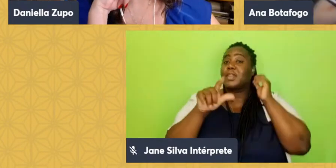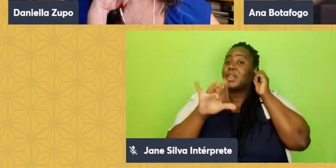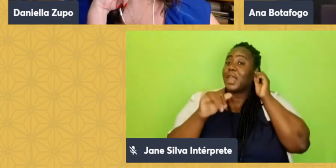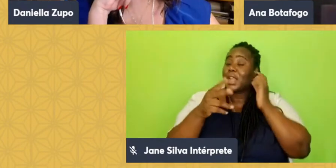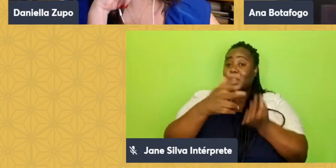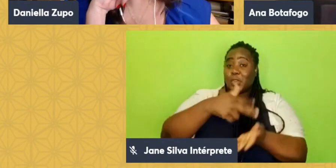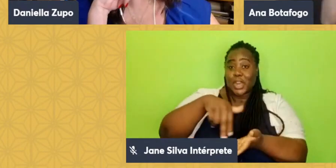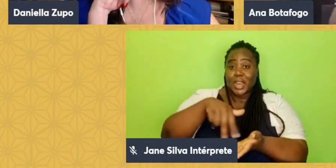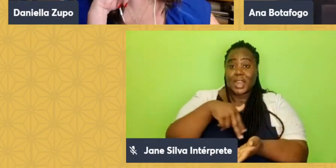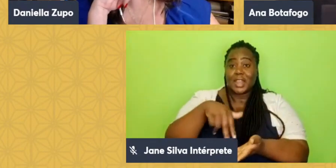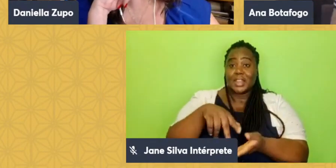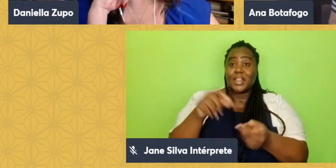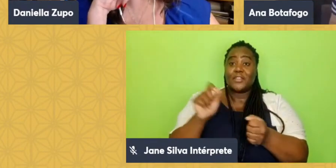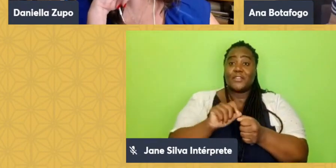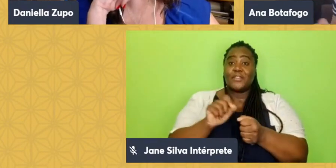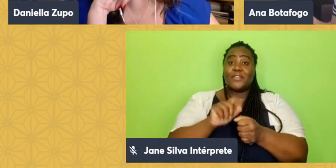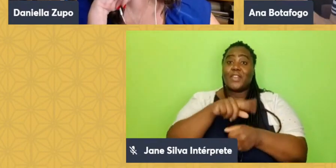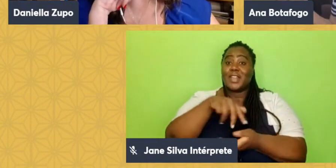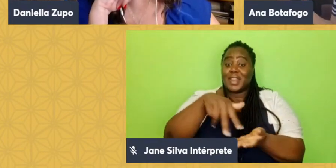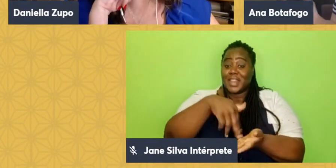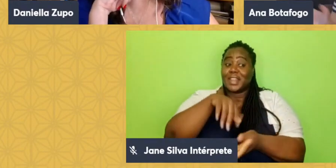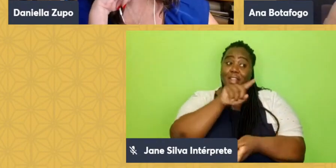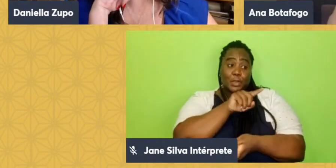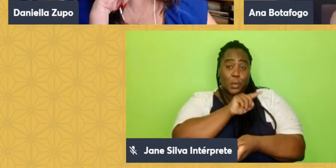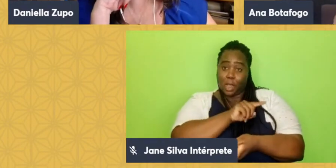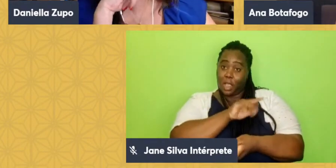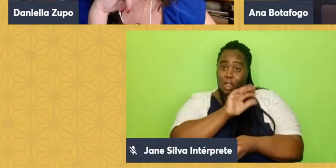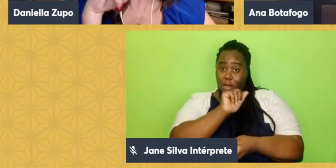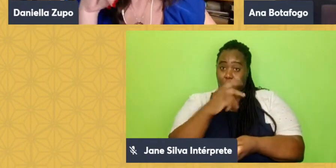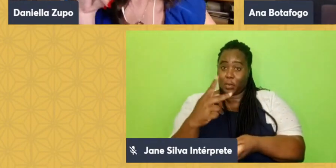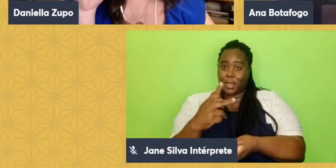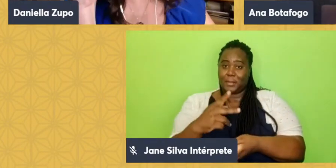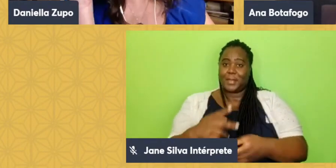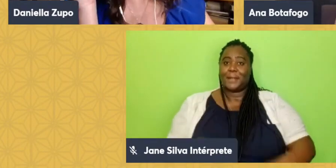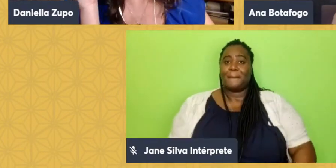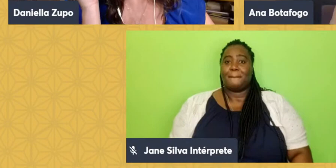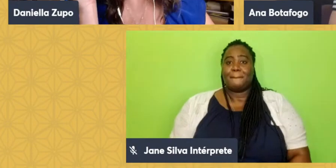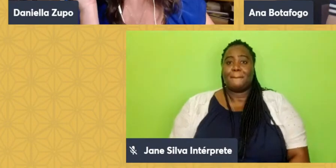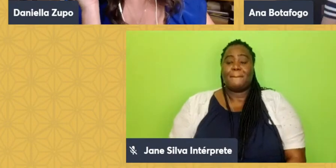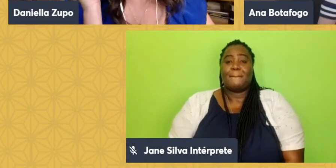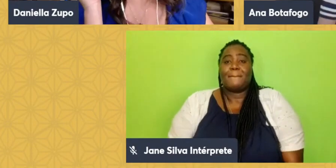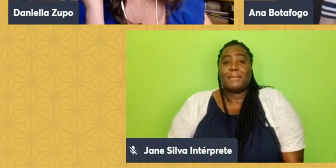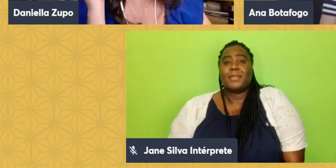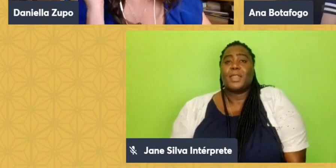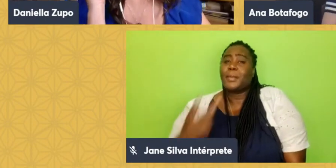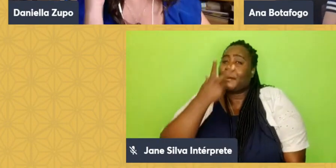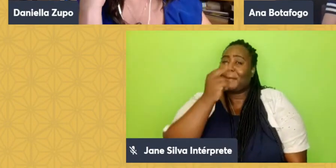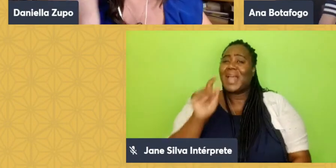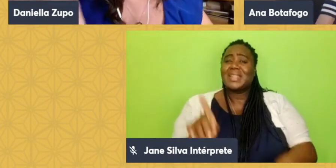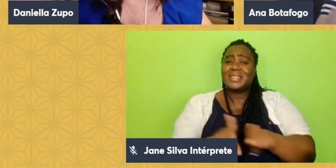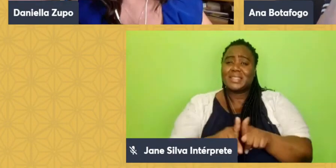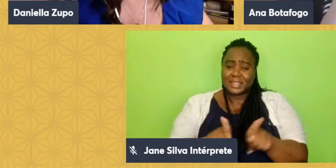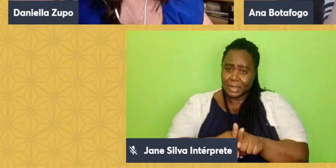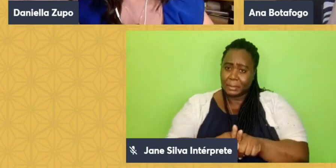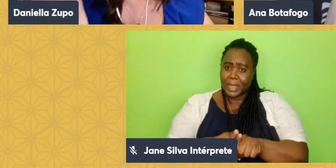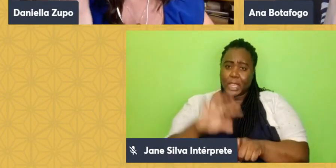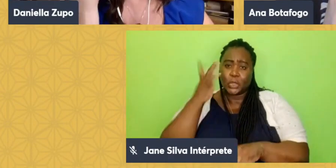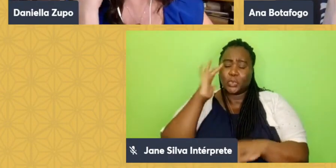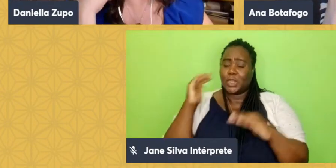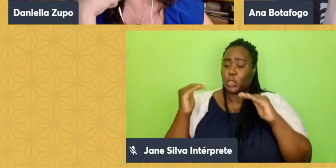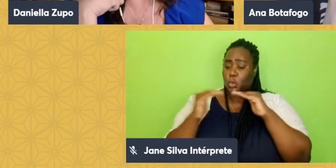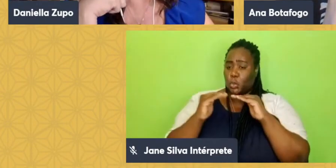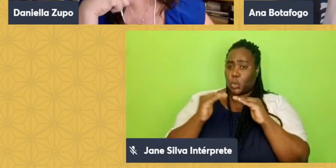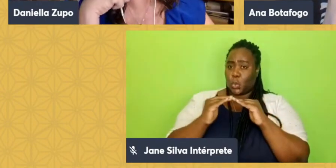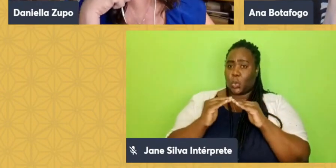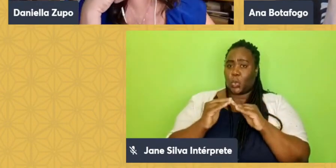de Jesus fazendo uma dancinha lá que Lula aparece também anda não sei se você concorda comigo